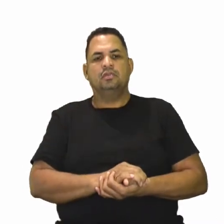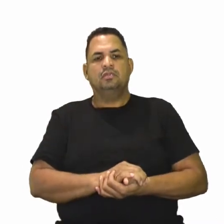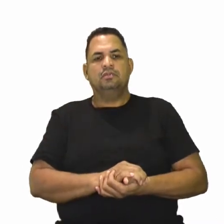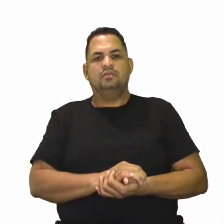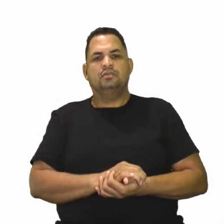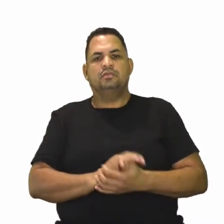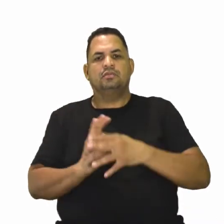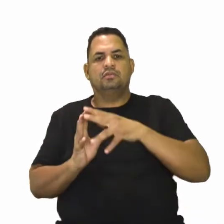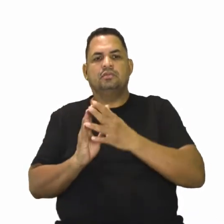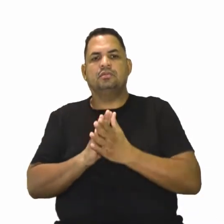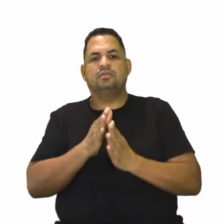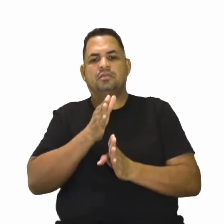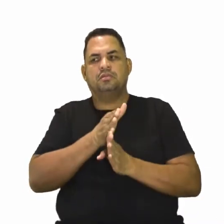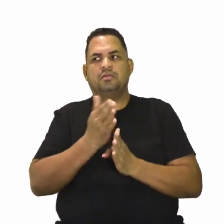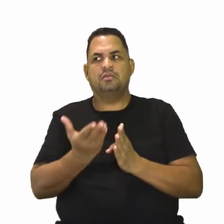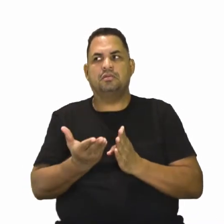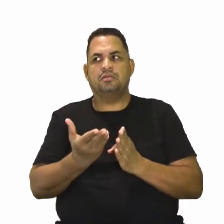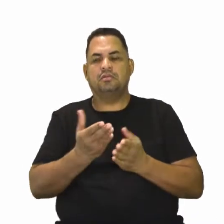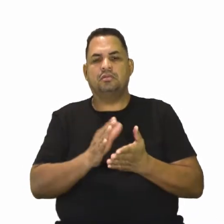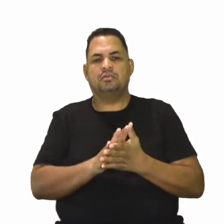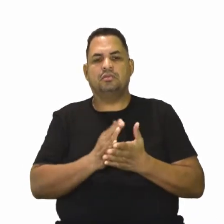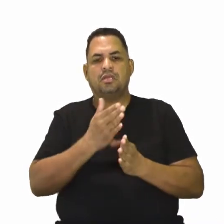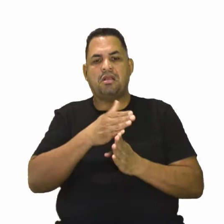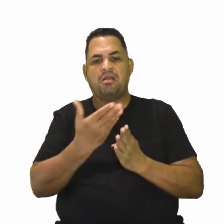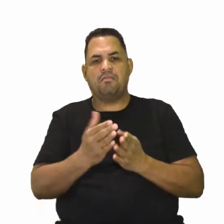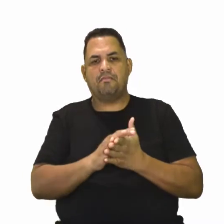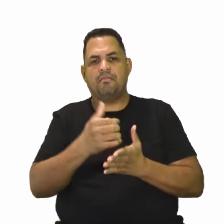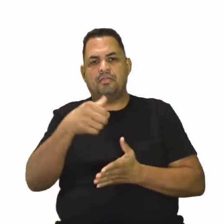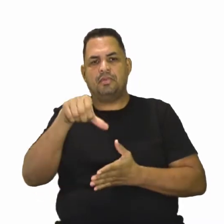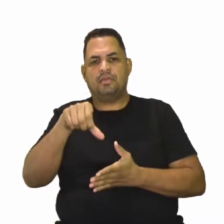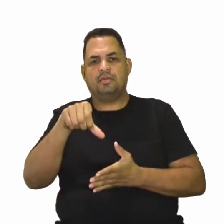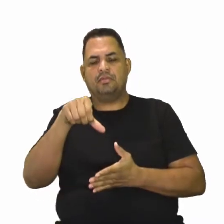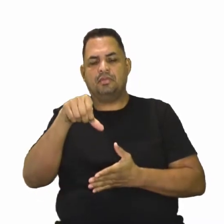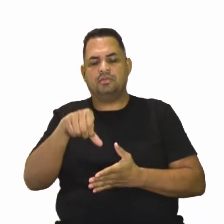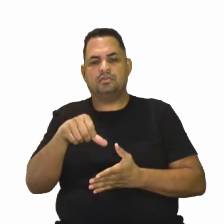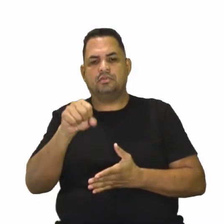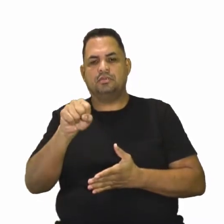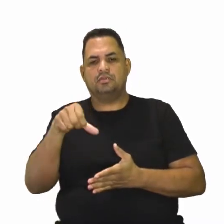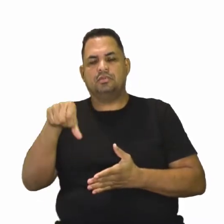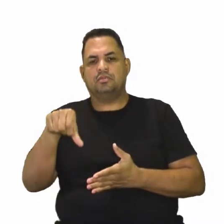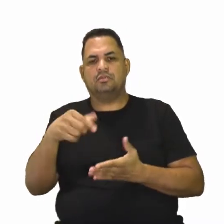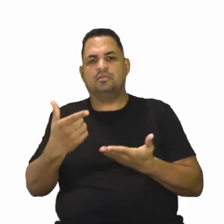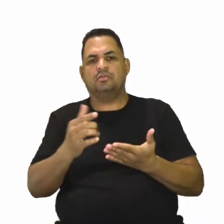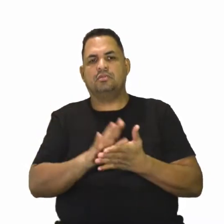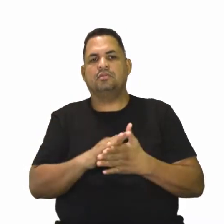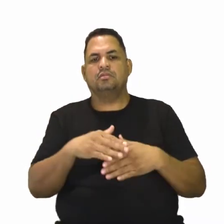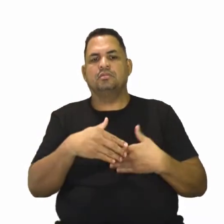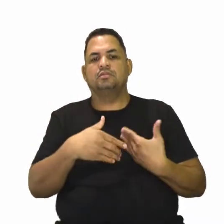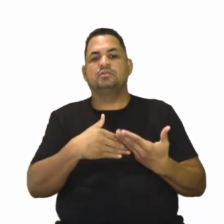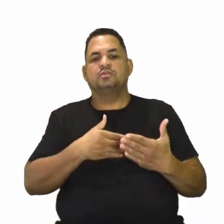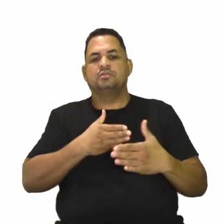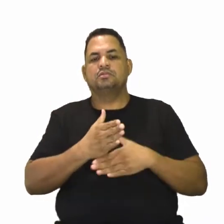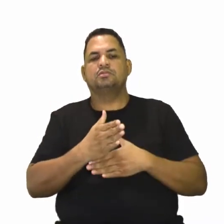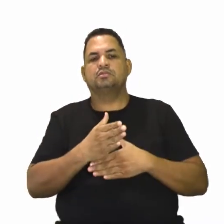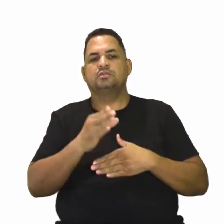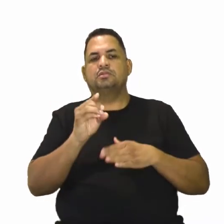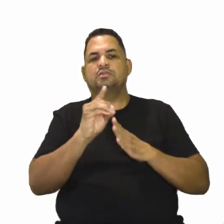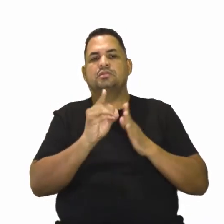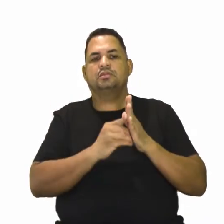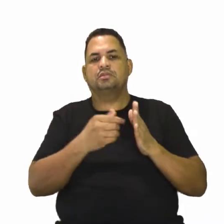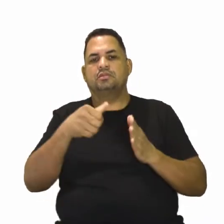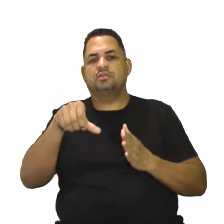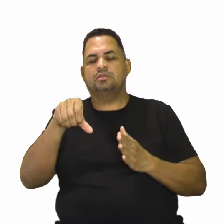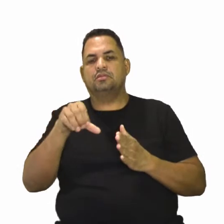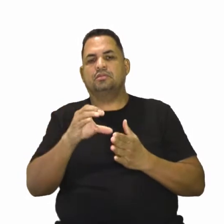O muro, então ele já caiu em 1989, agora nós entramos na década de